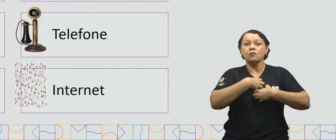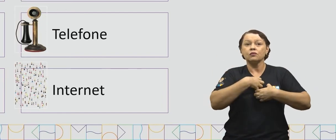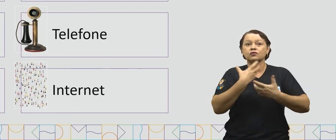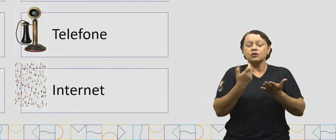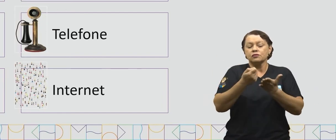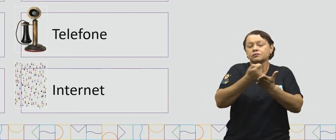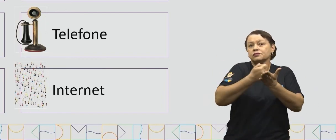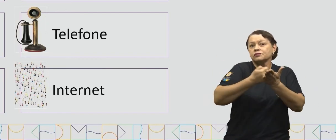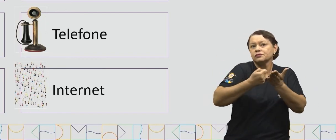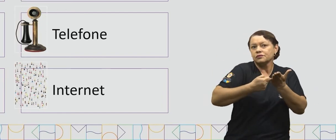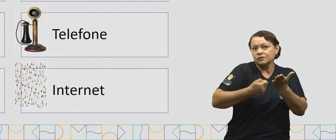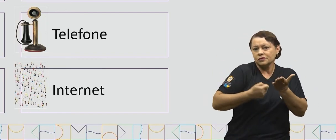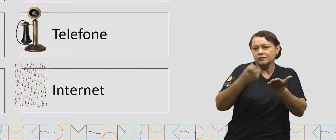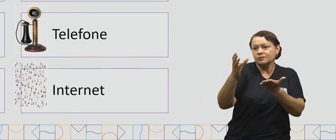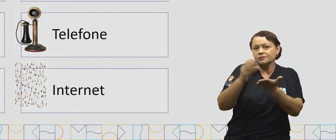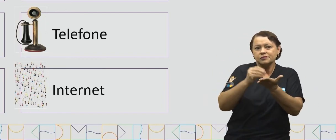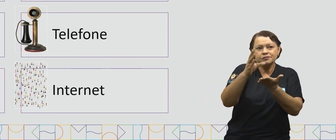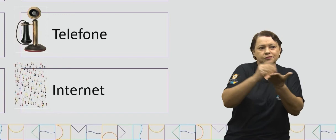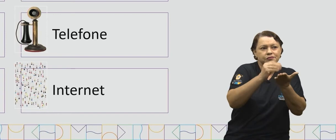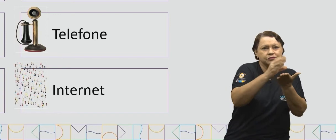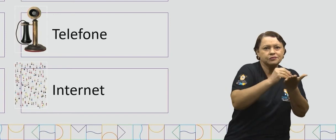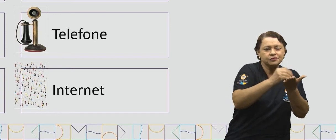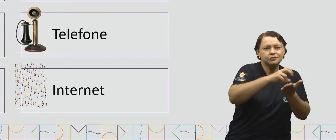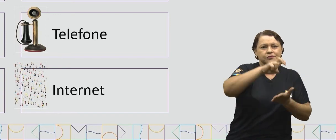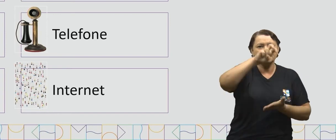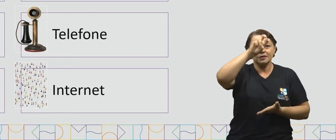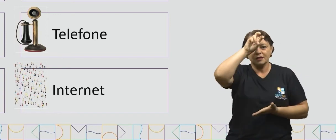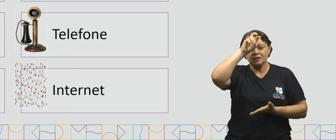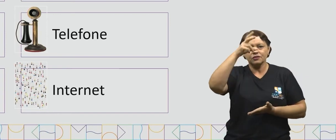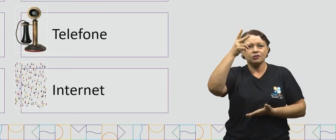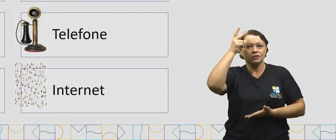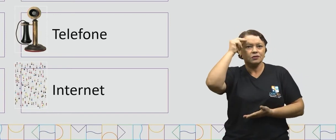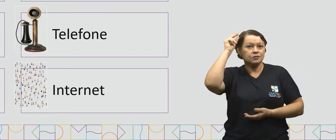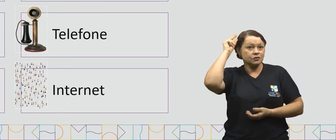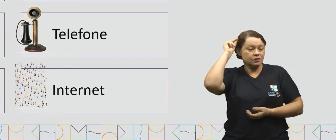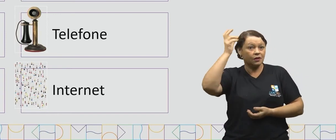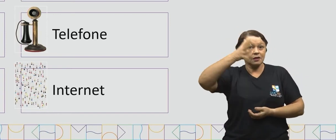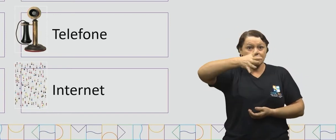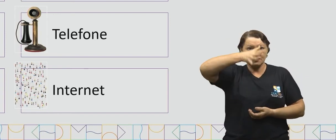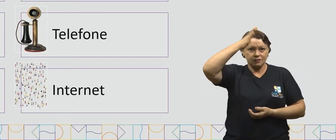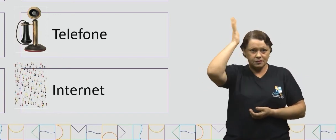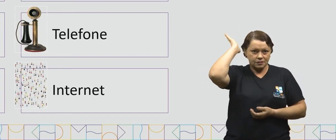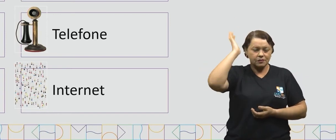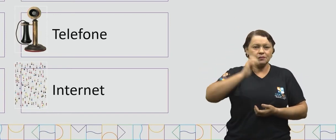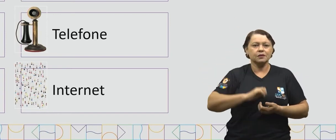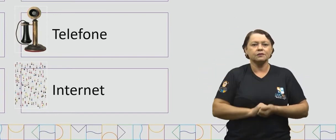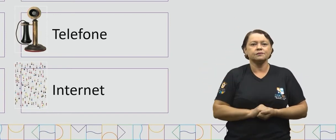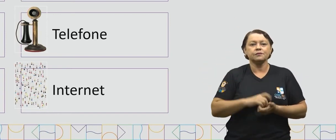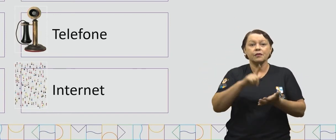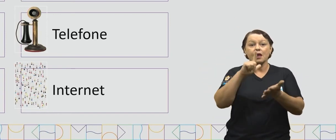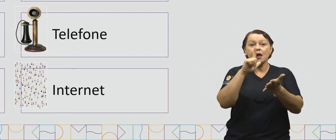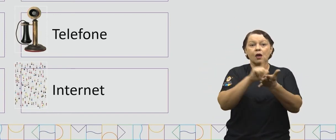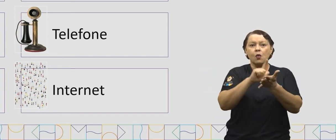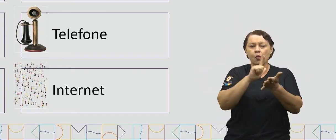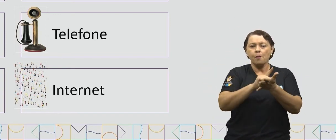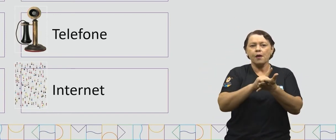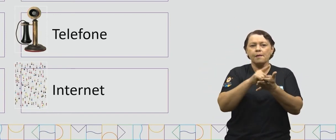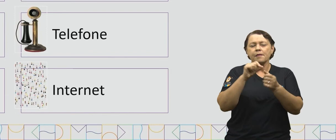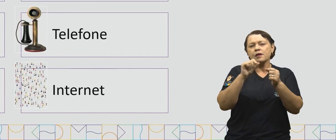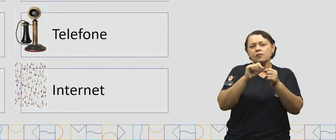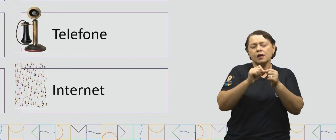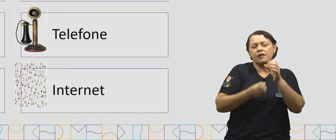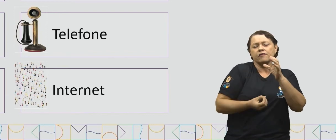propagar a escrita e os registros entre egípcios, gregos e romanos. O papel, feito a partir de